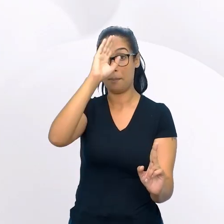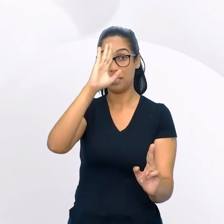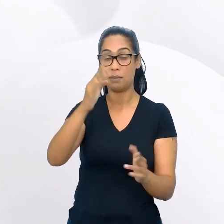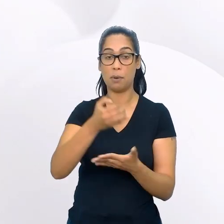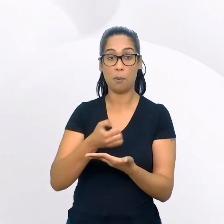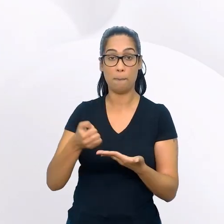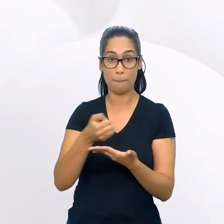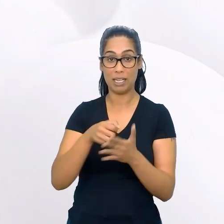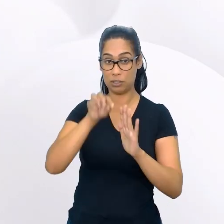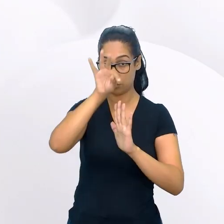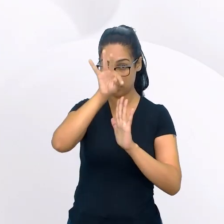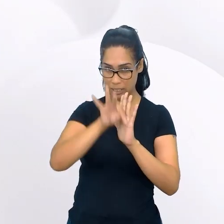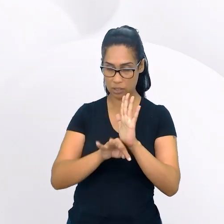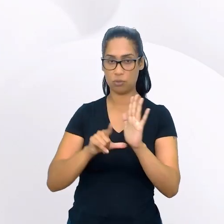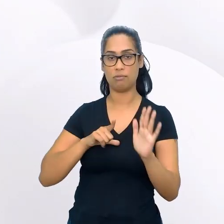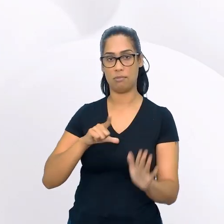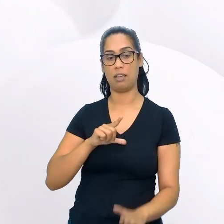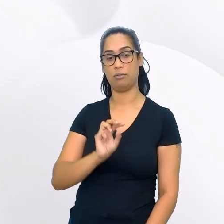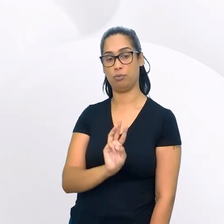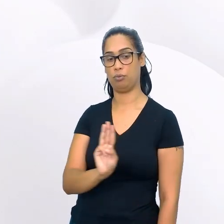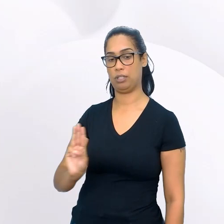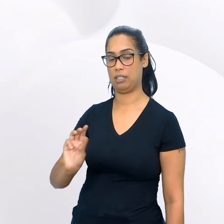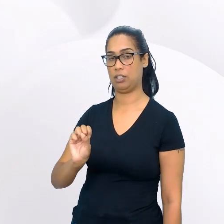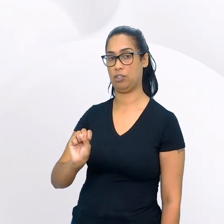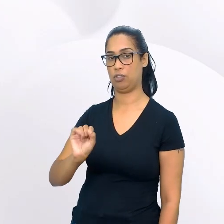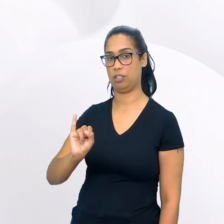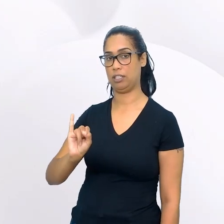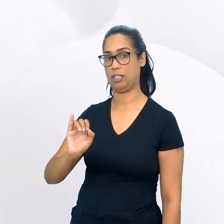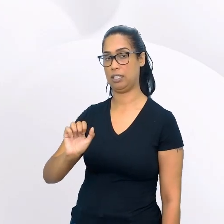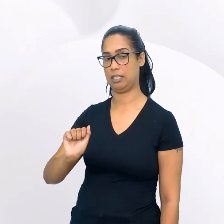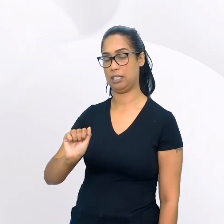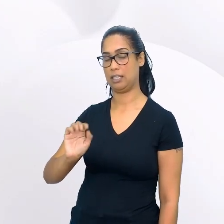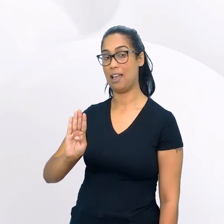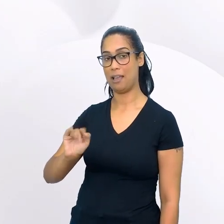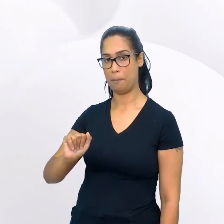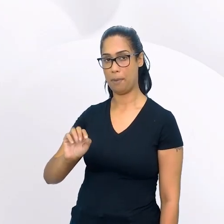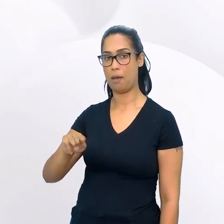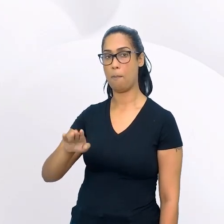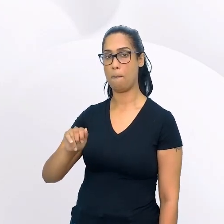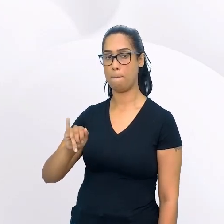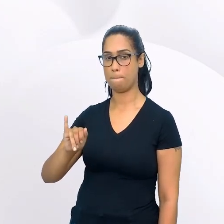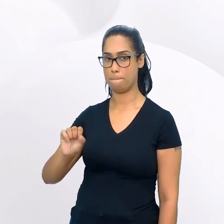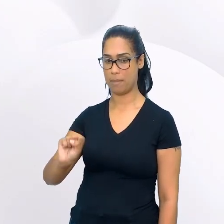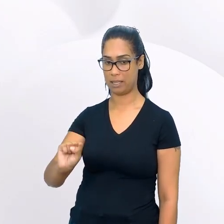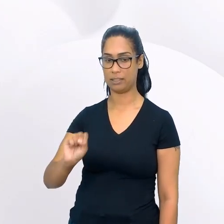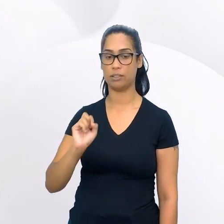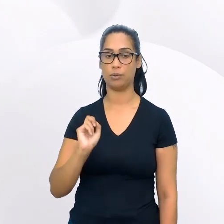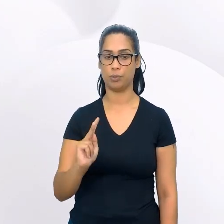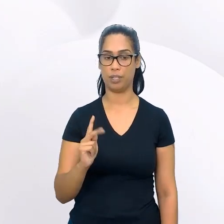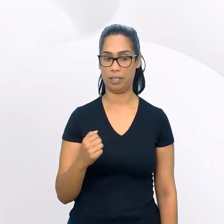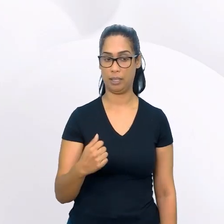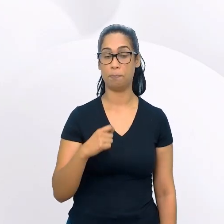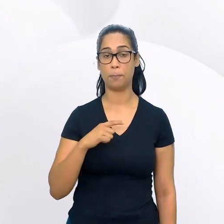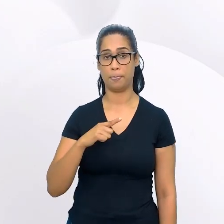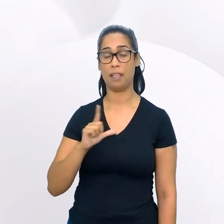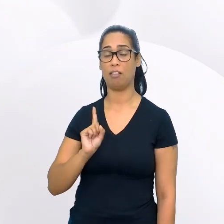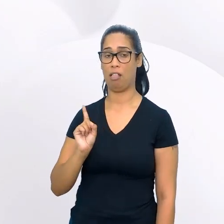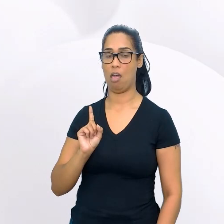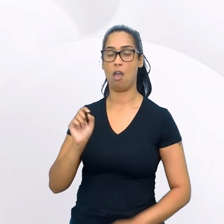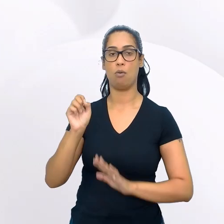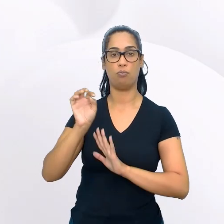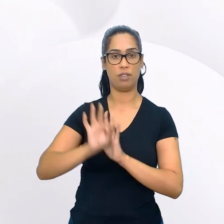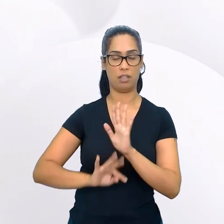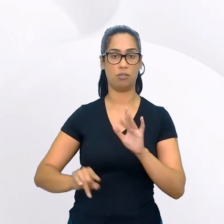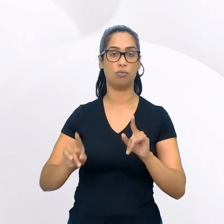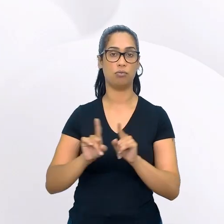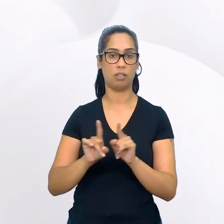lá não saiba mais no final da nossa apresentação né a partir do saviani então considerando